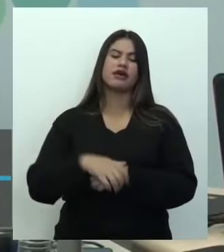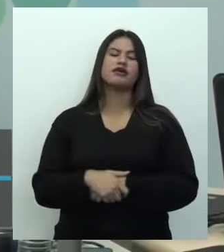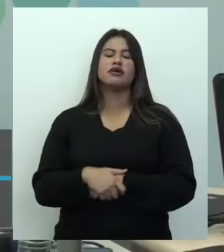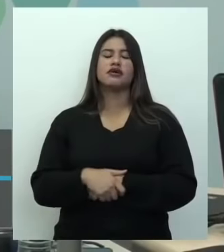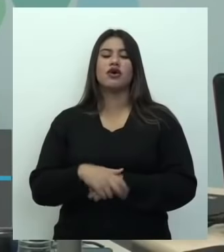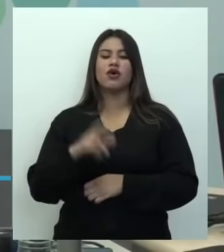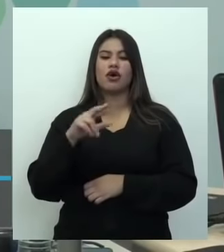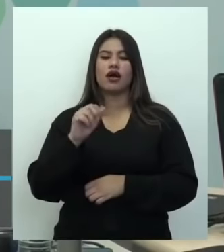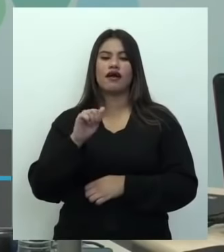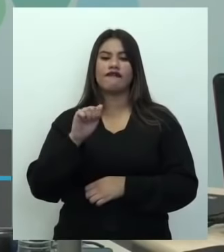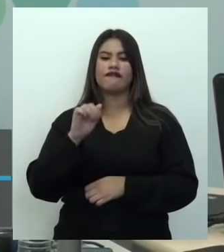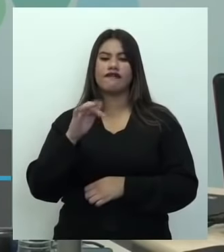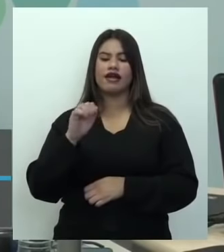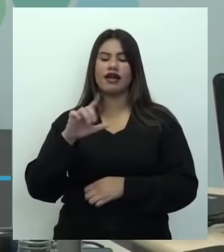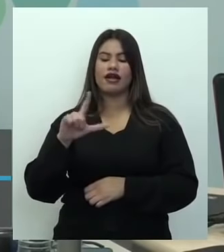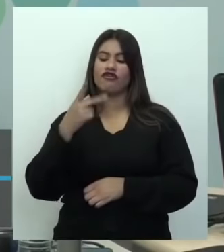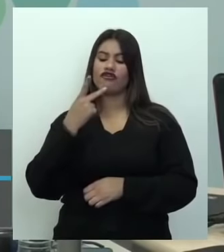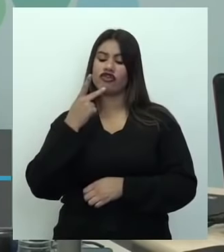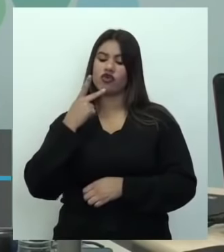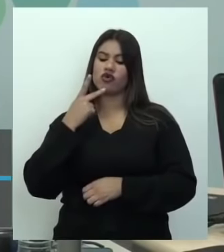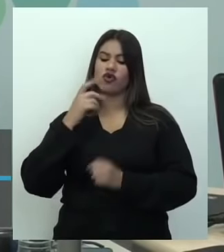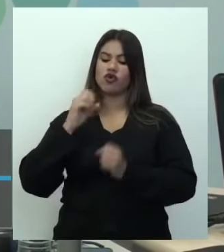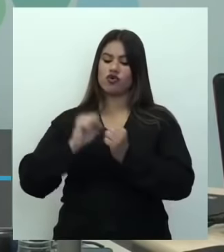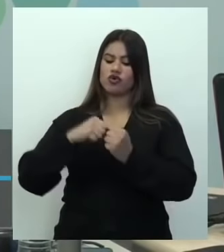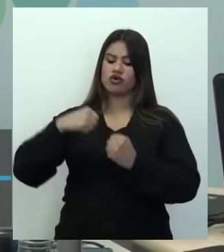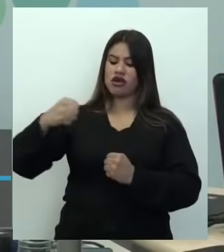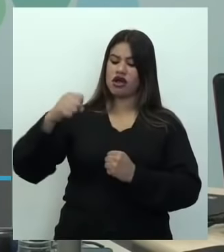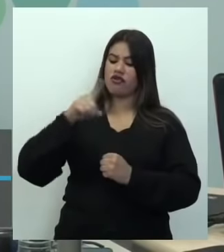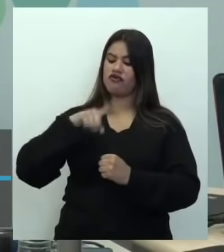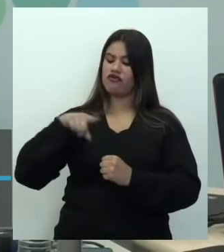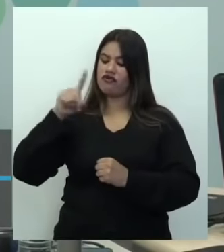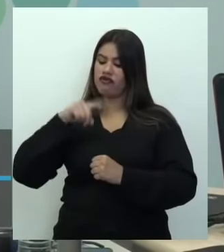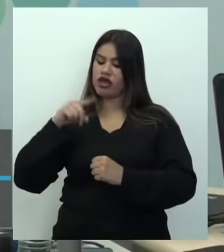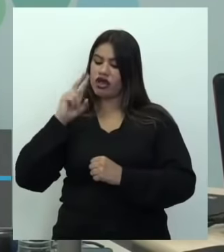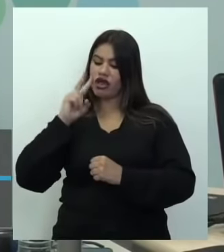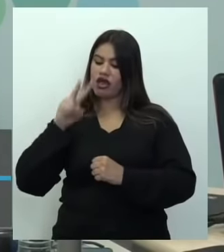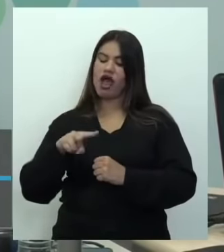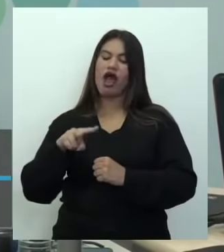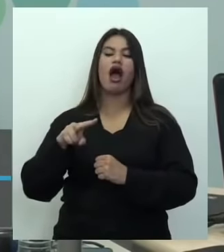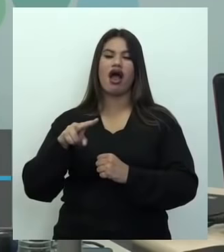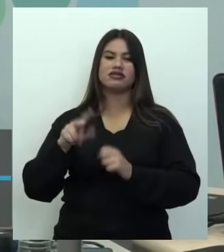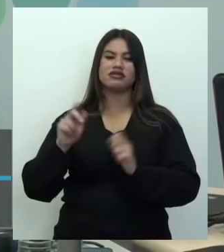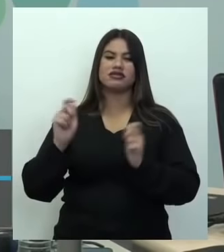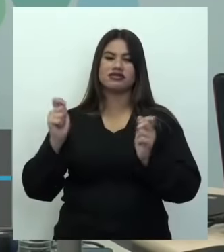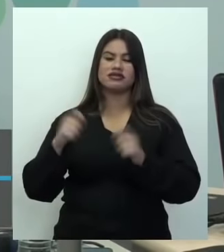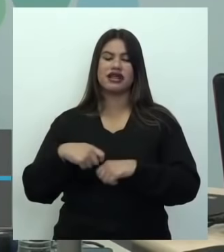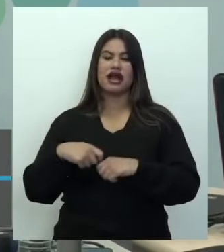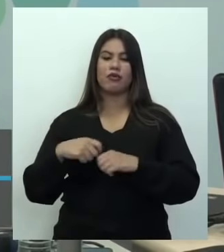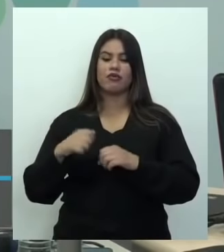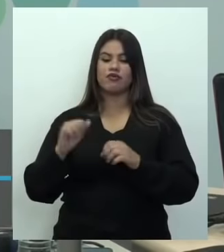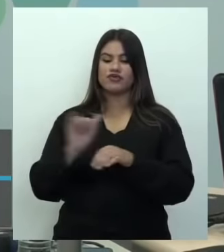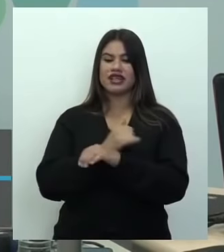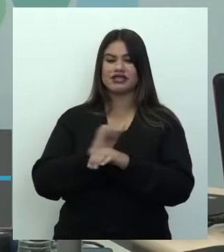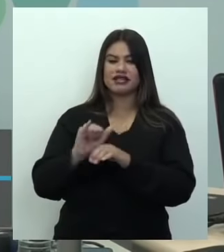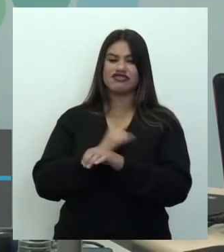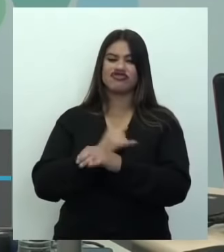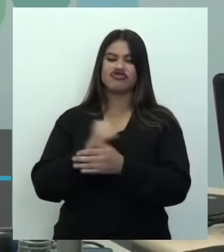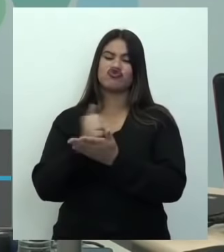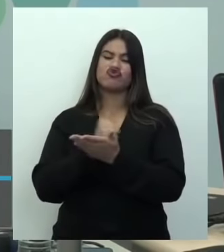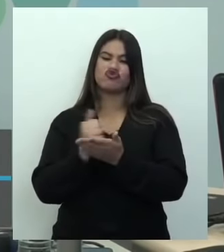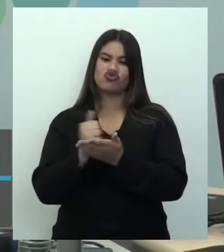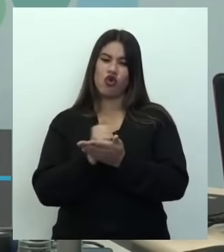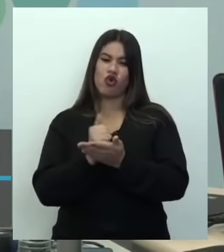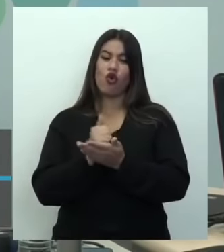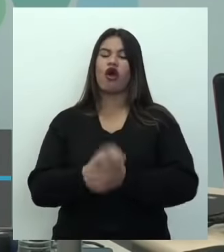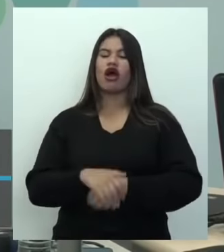fica mais fácil elaborar as estratégias de jogo da equipe. É uma boa contribuição. A Ana disse que sim,